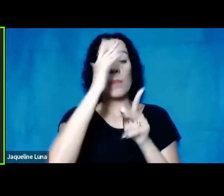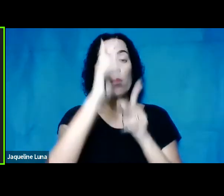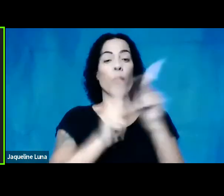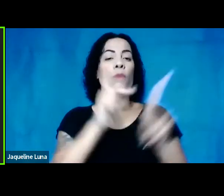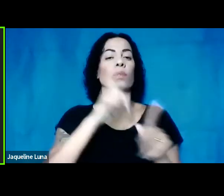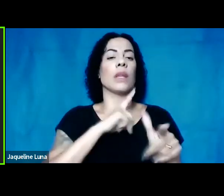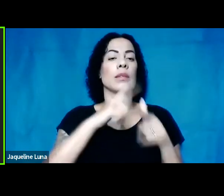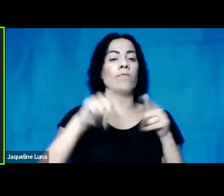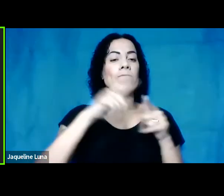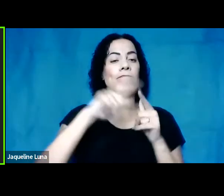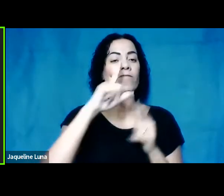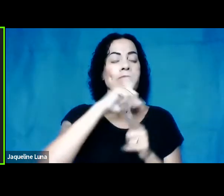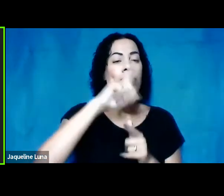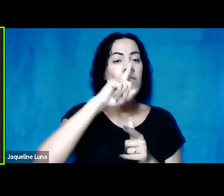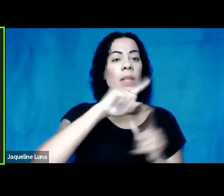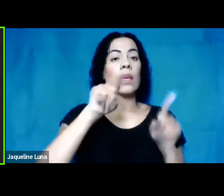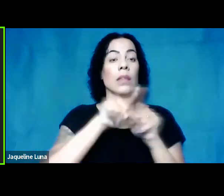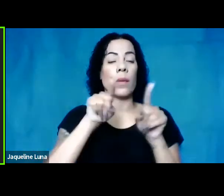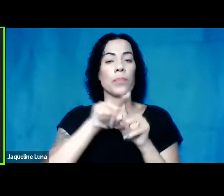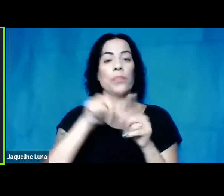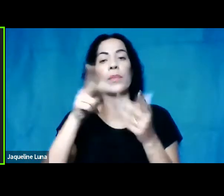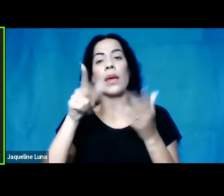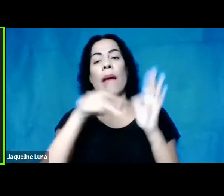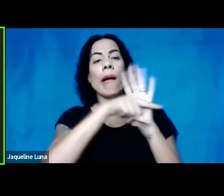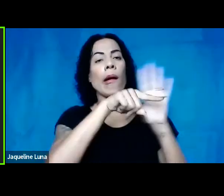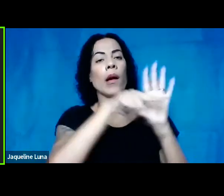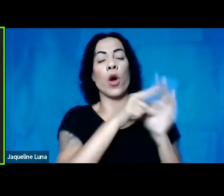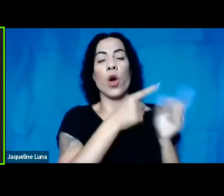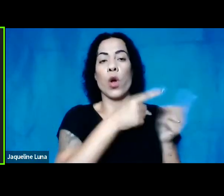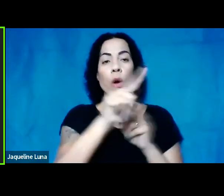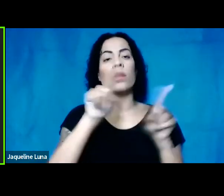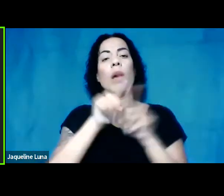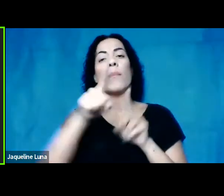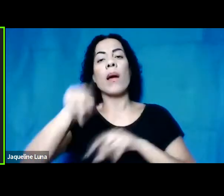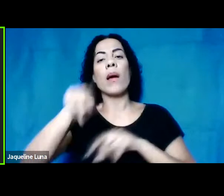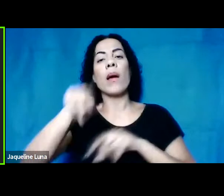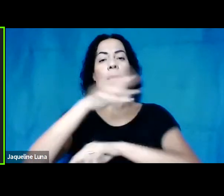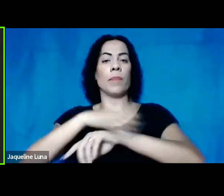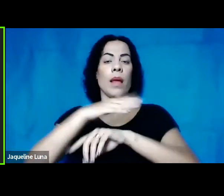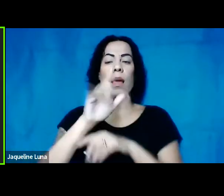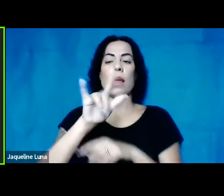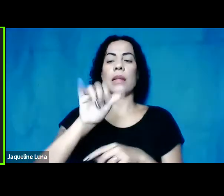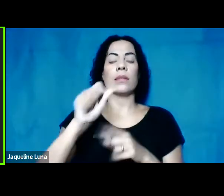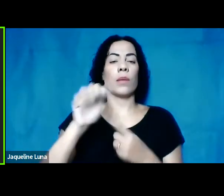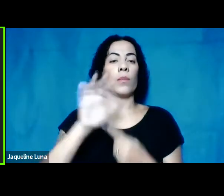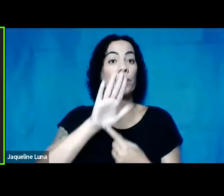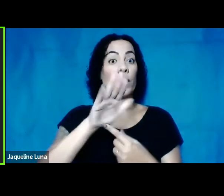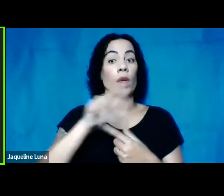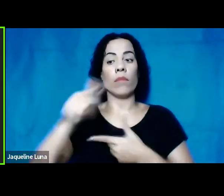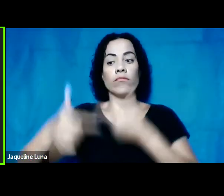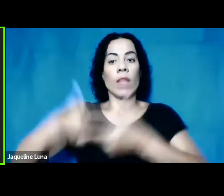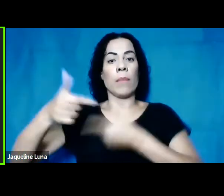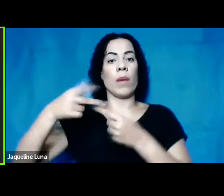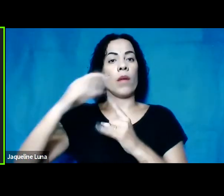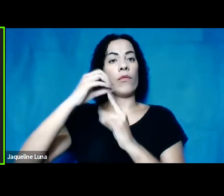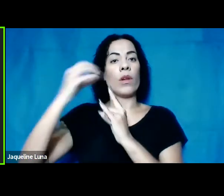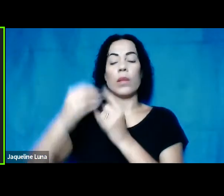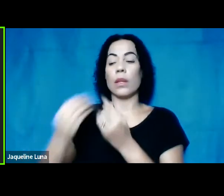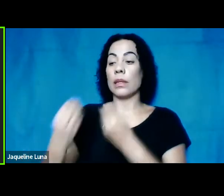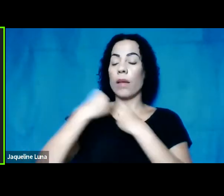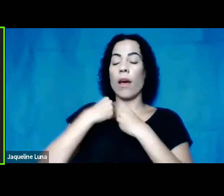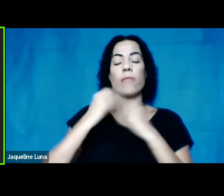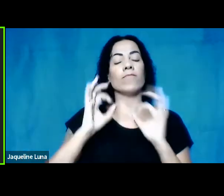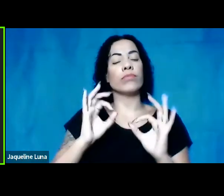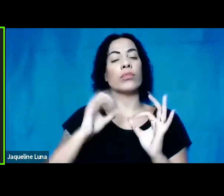E essas práticas que a Elisa trouxe aqui, né, da atuação da Fiocruz só reforçam, né, esse nosso compromisso